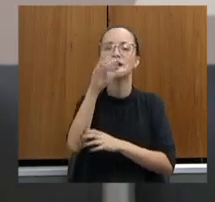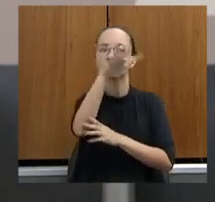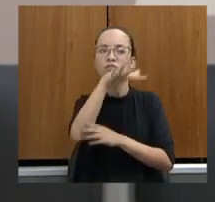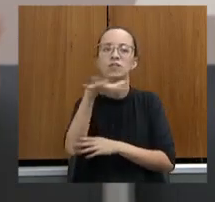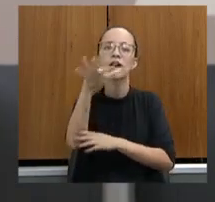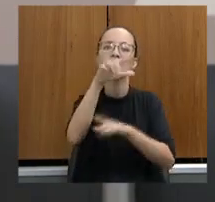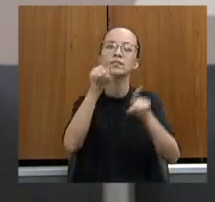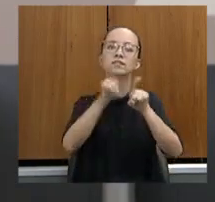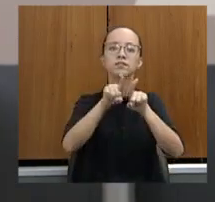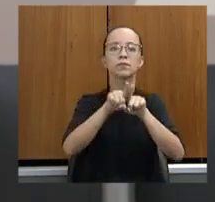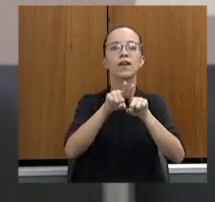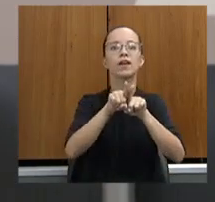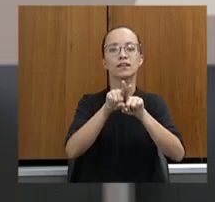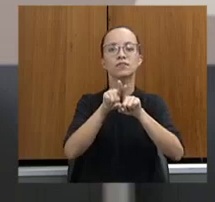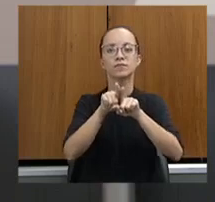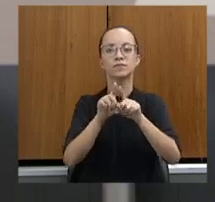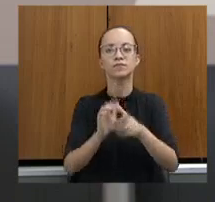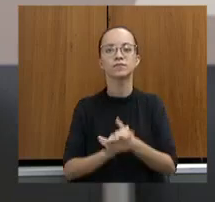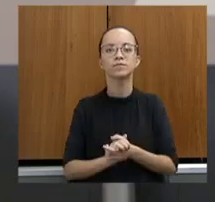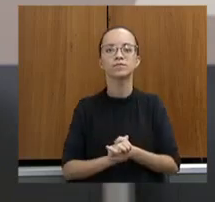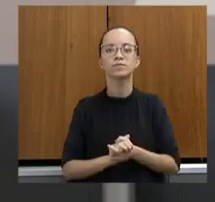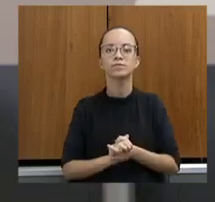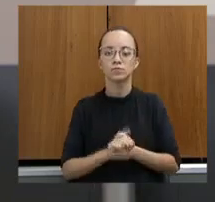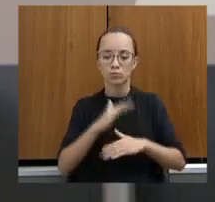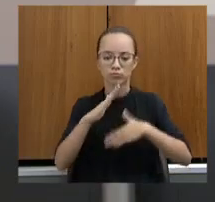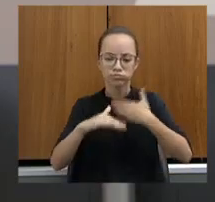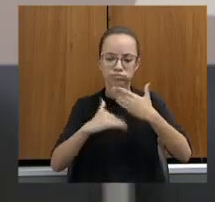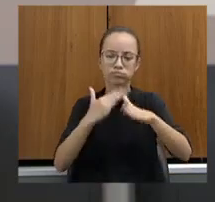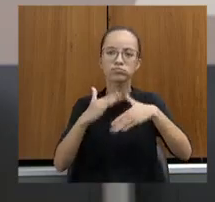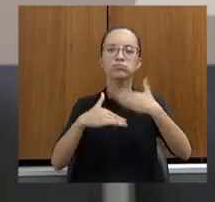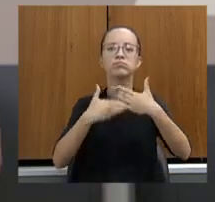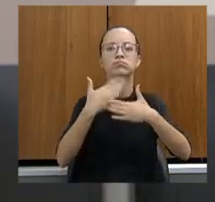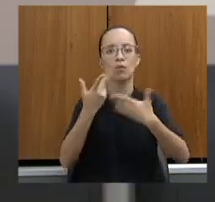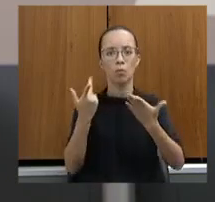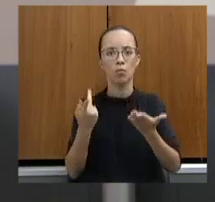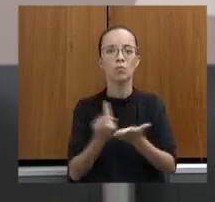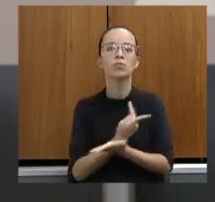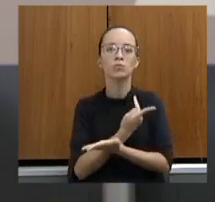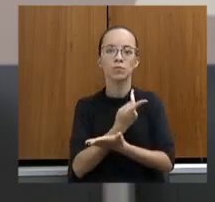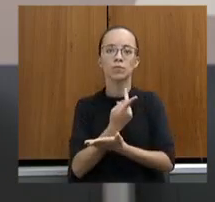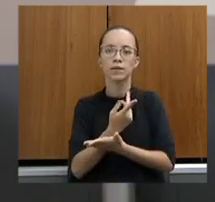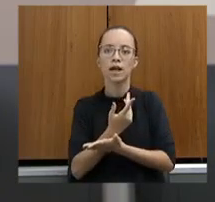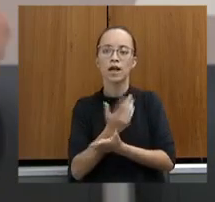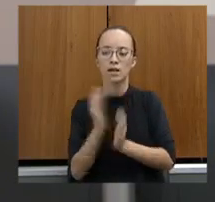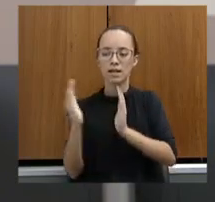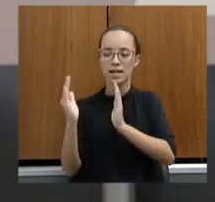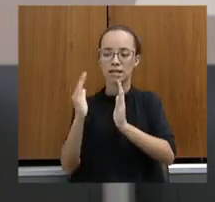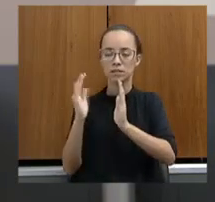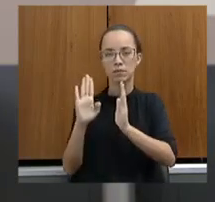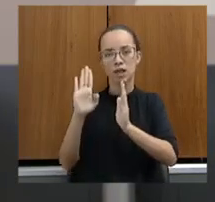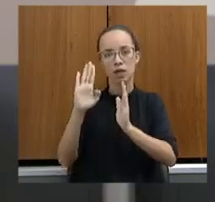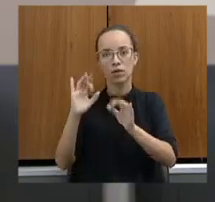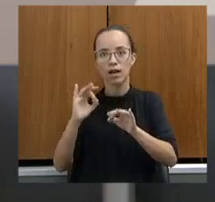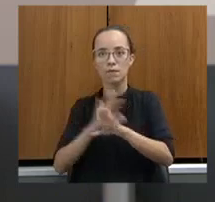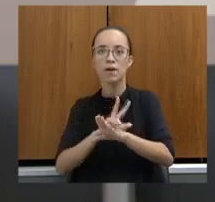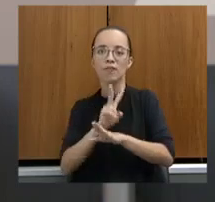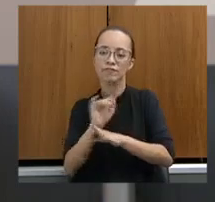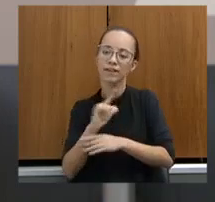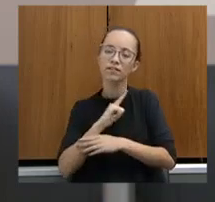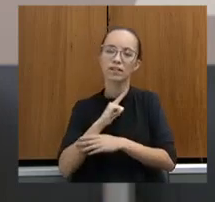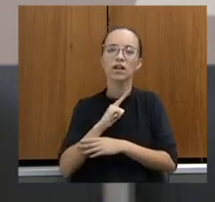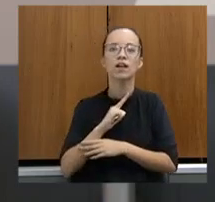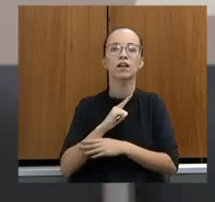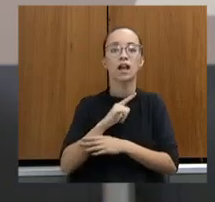regionais né que a gente faz de acabamento de avanços também para que consigamos terminar neste mandato e ter esses hospitais